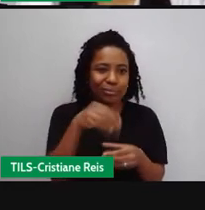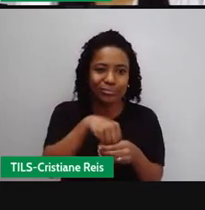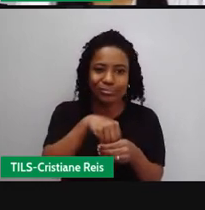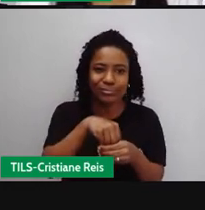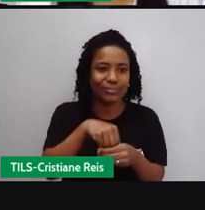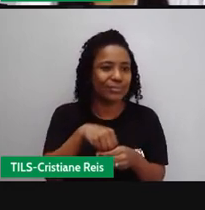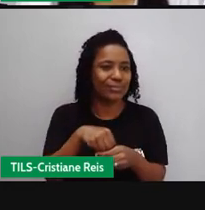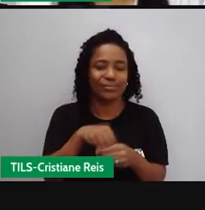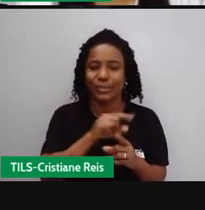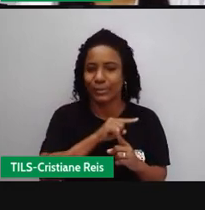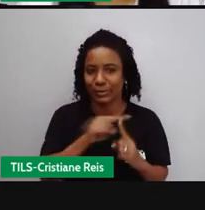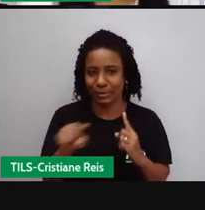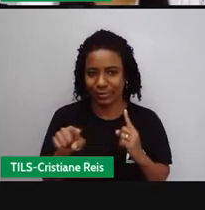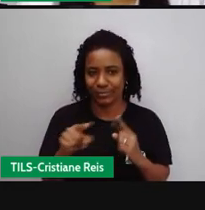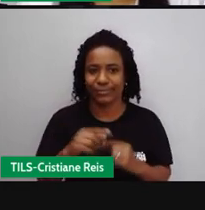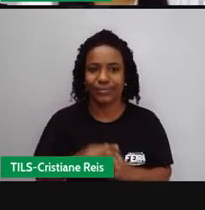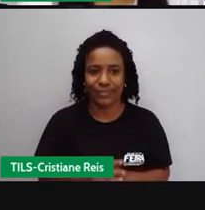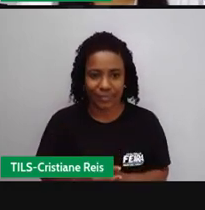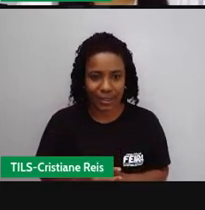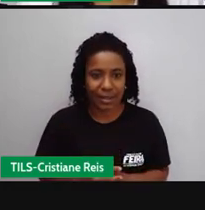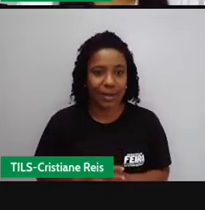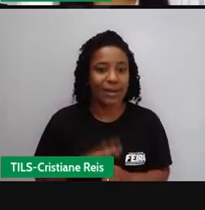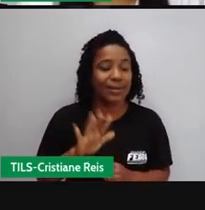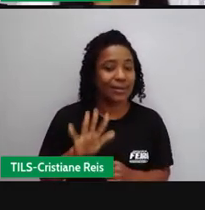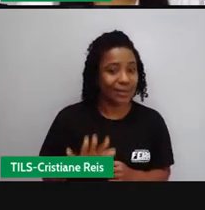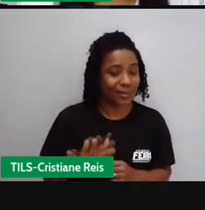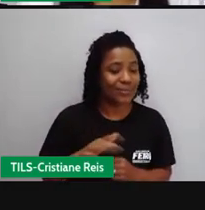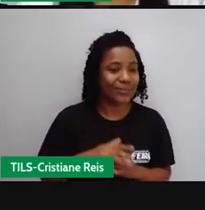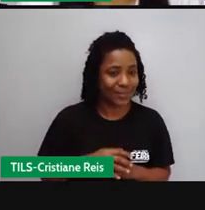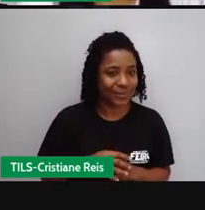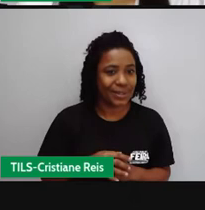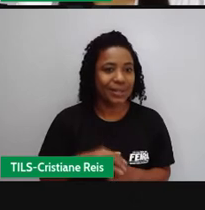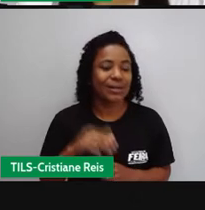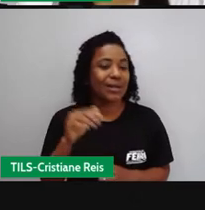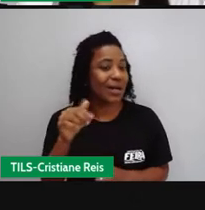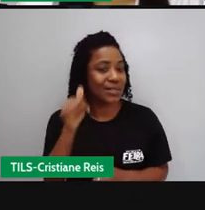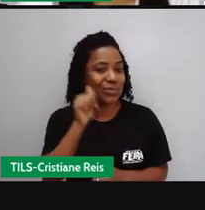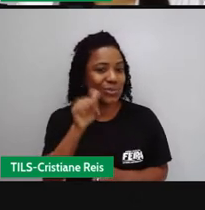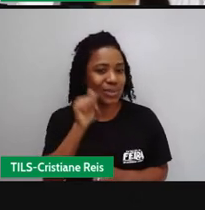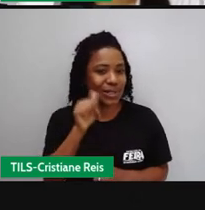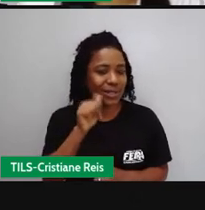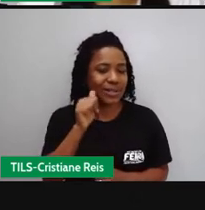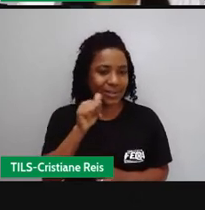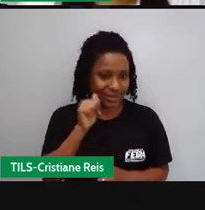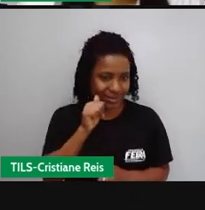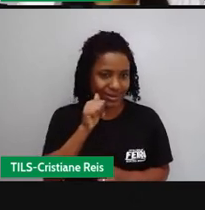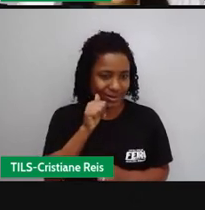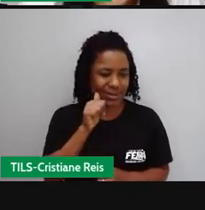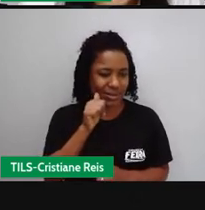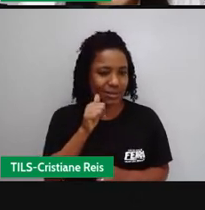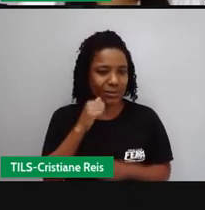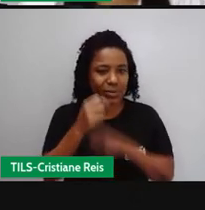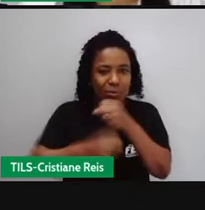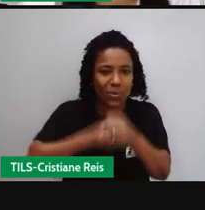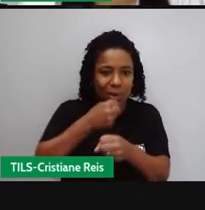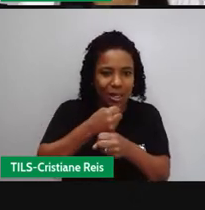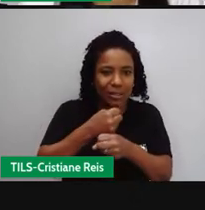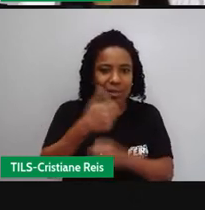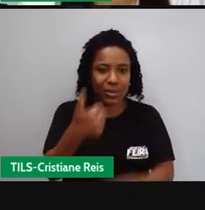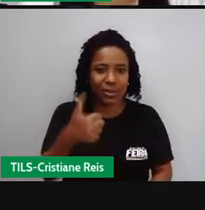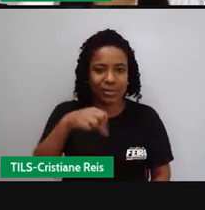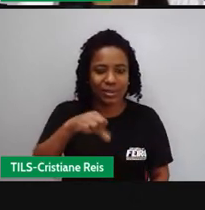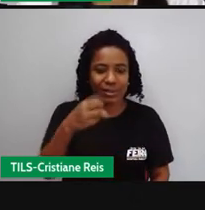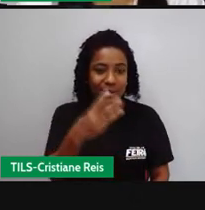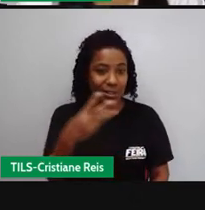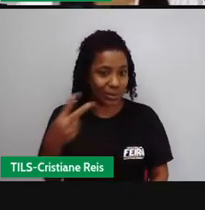Estas somente puderam participar das eleições no Brasil a partir de 1932, com a reforma